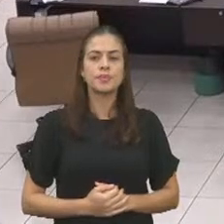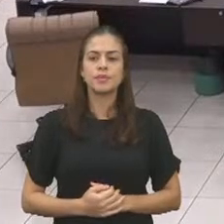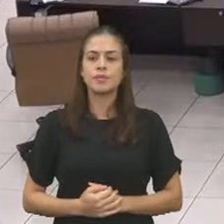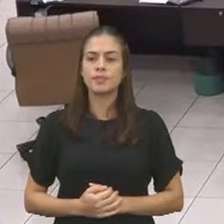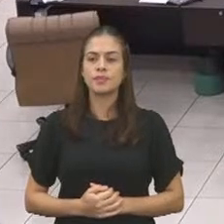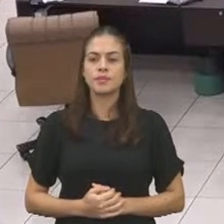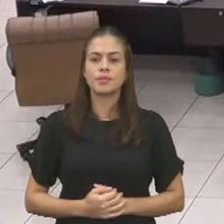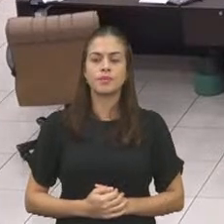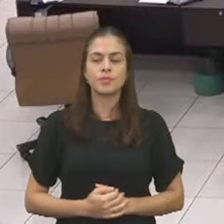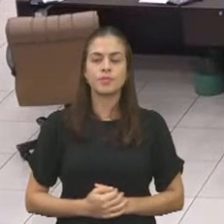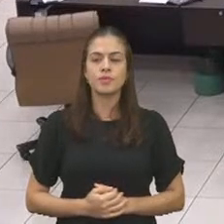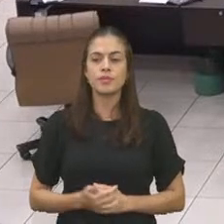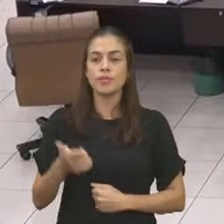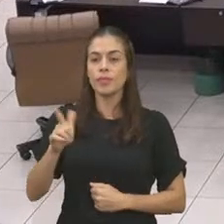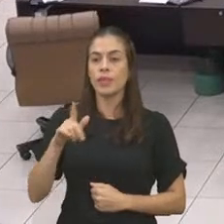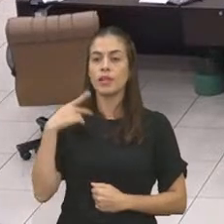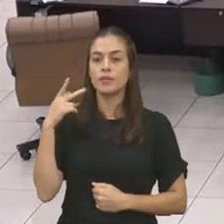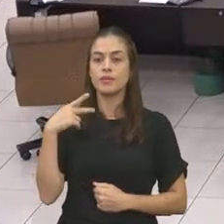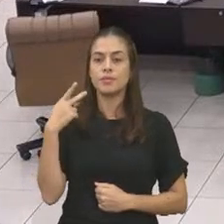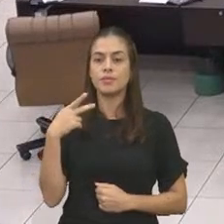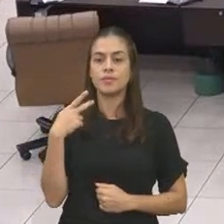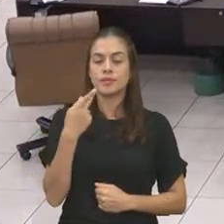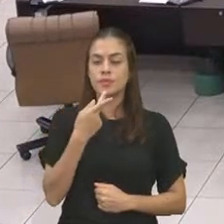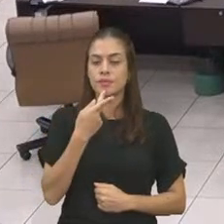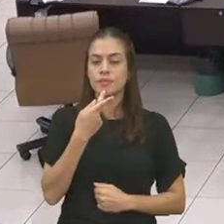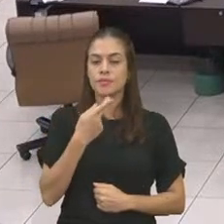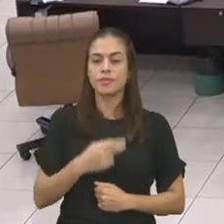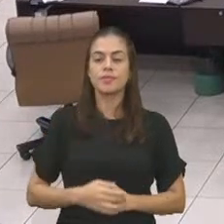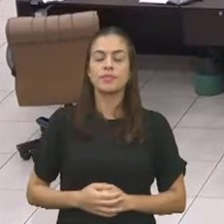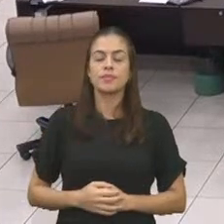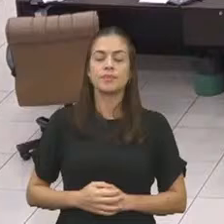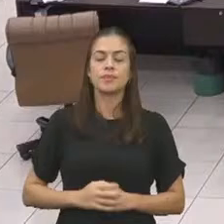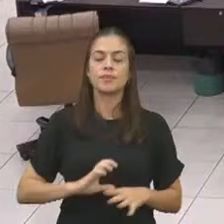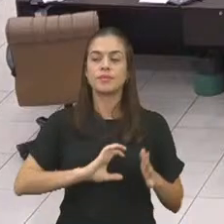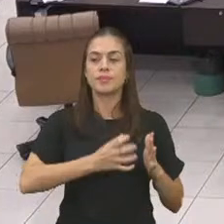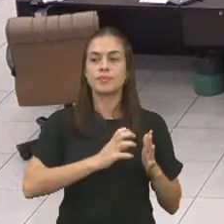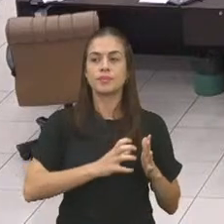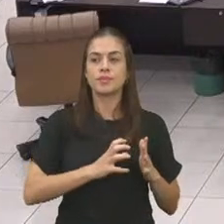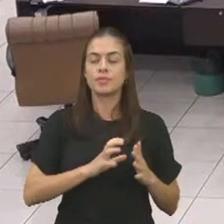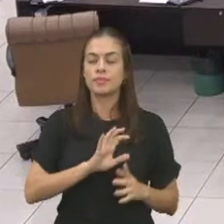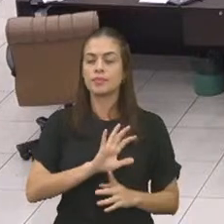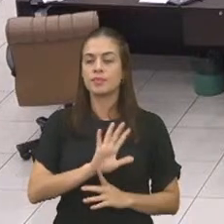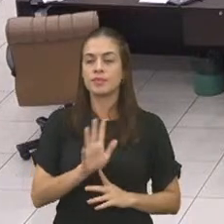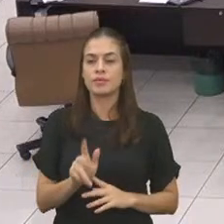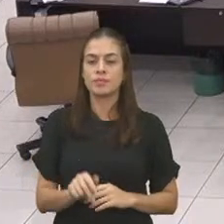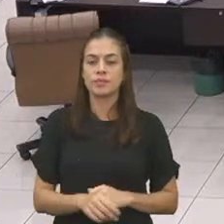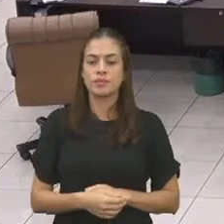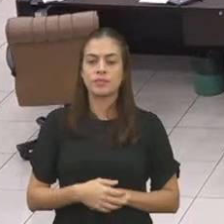Próximo vereador, Hernani Barreto, do Republicanos.